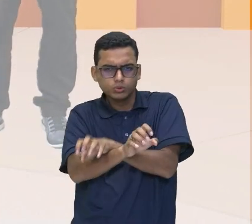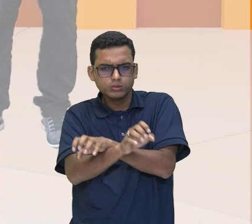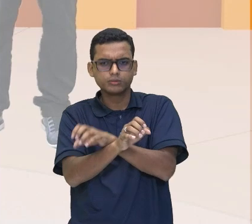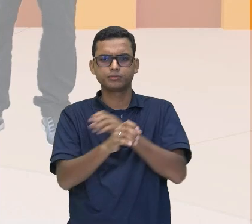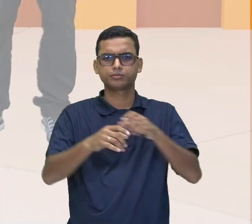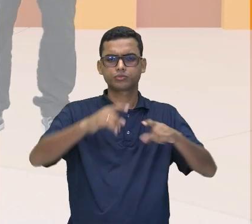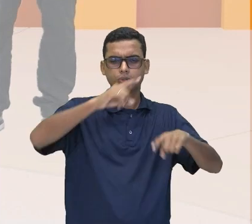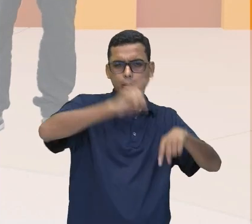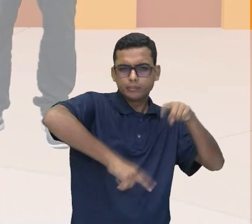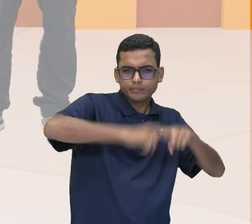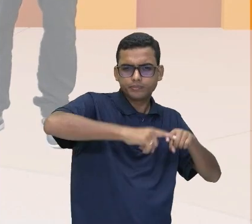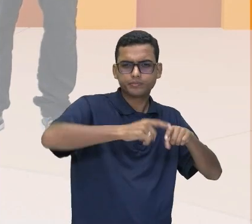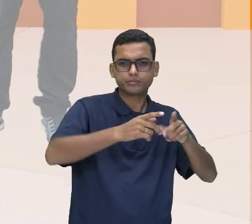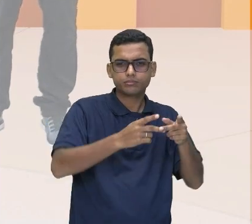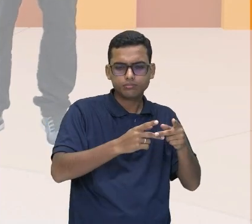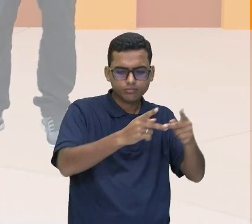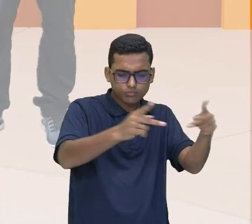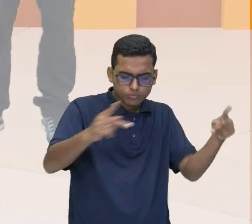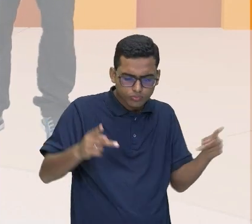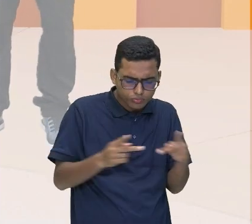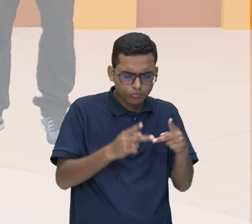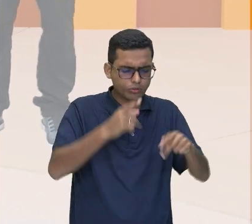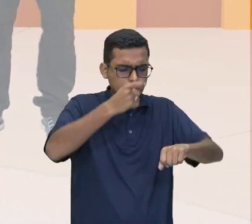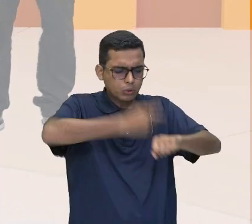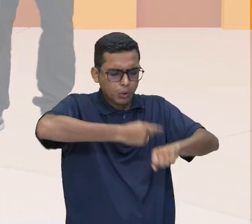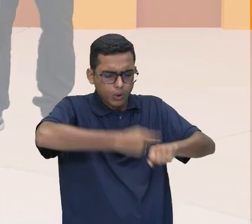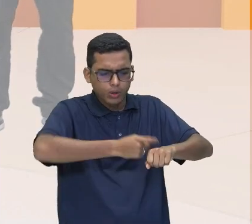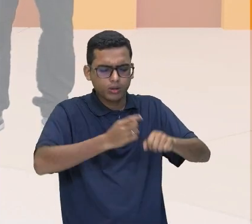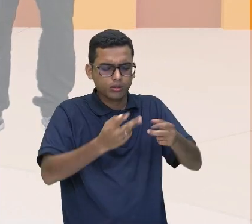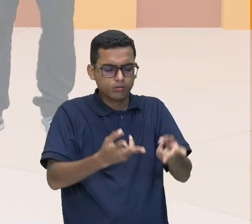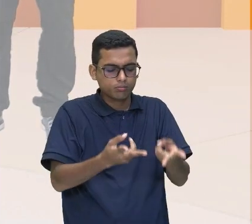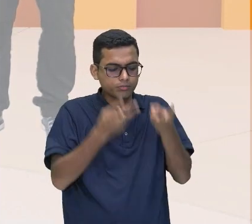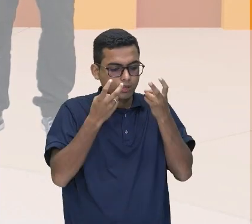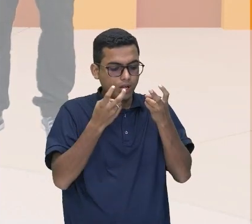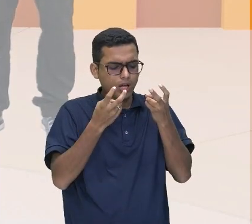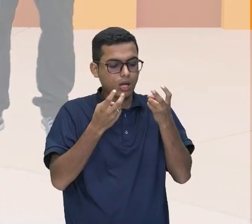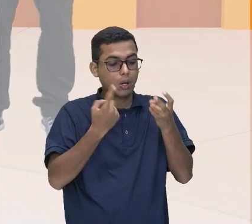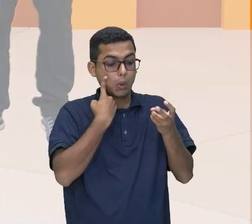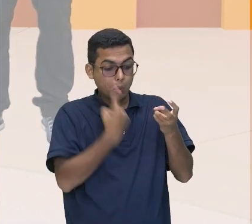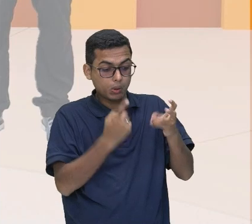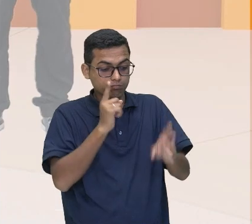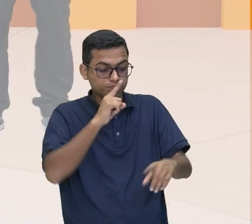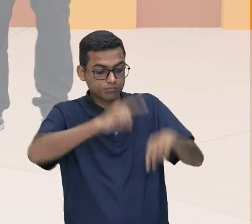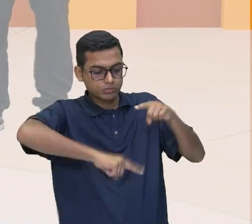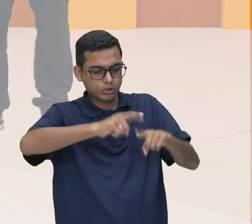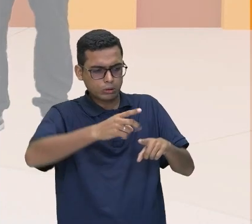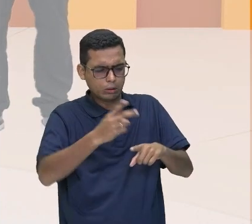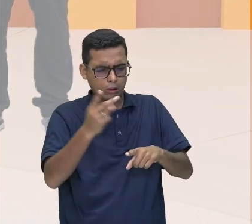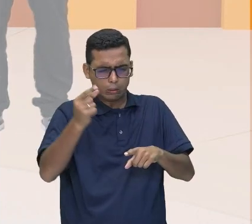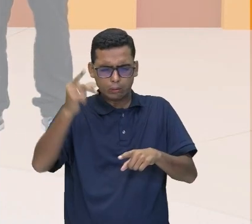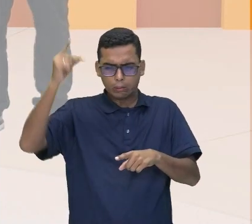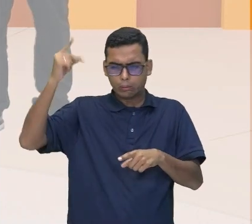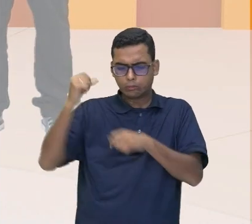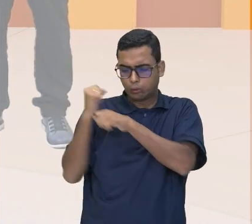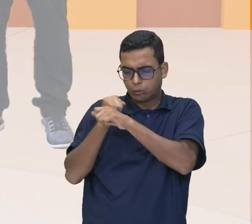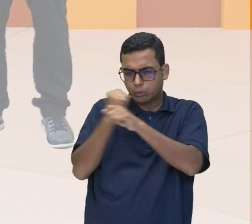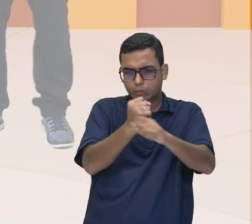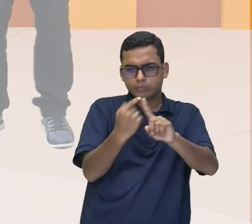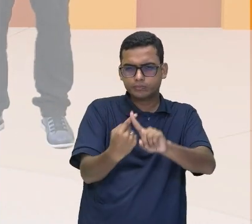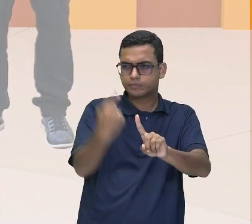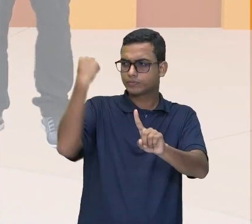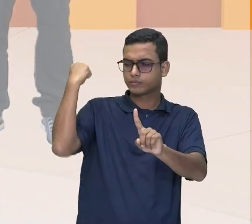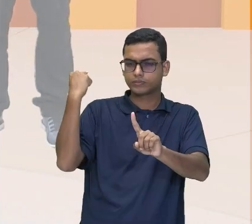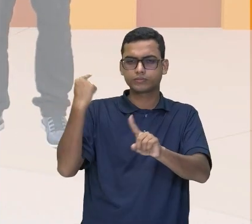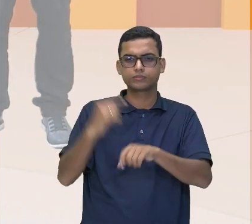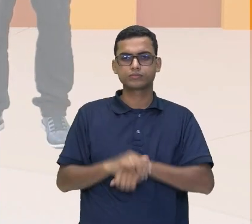aqui data de não sei quantos mil anos atrás. Olha só a preservação da cultura. Então, quando tentavam